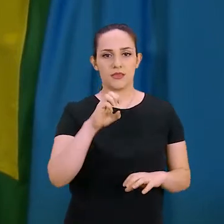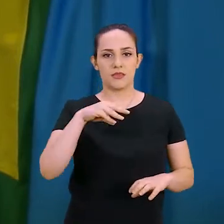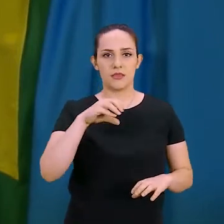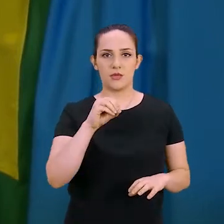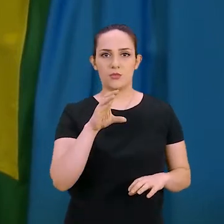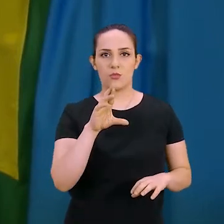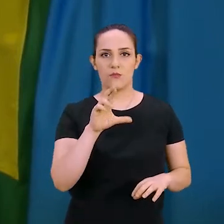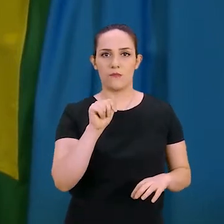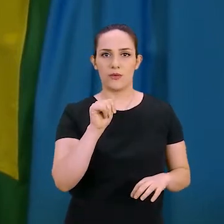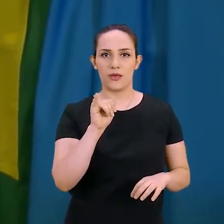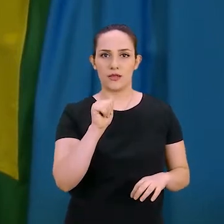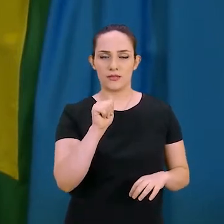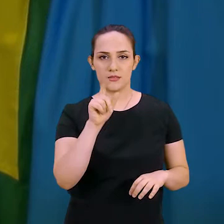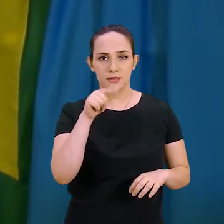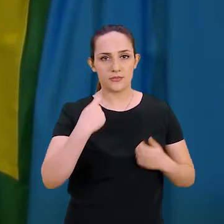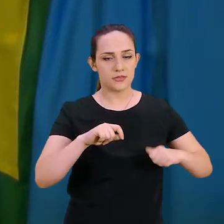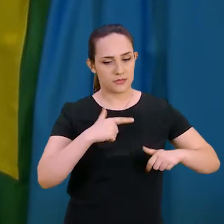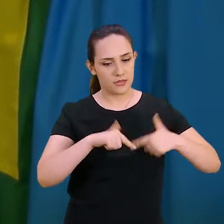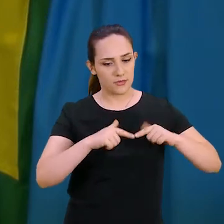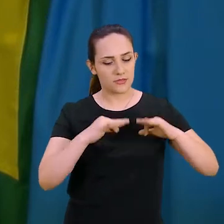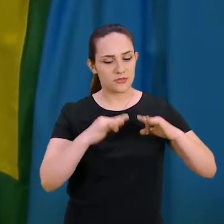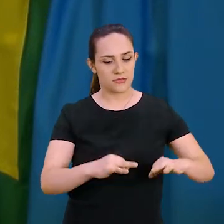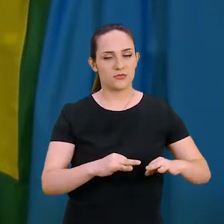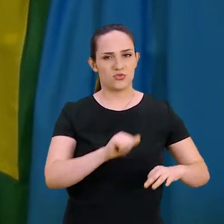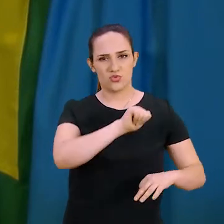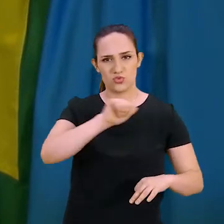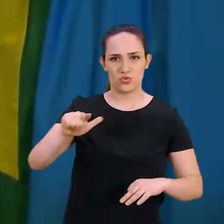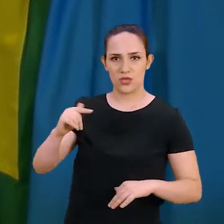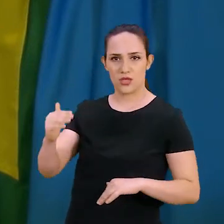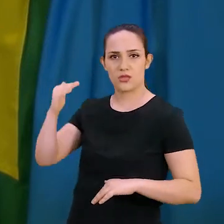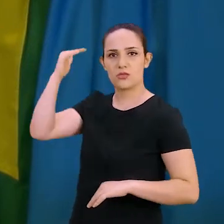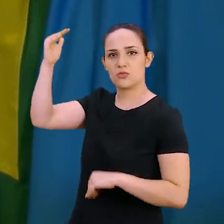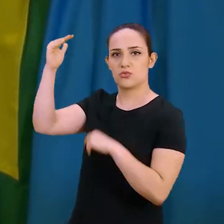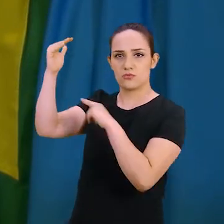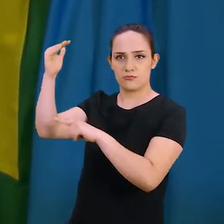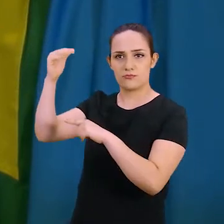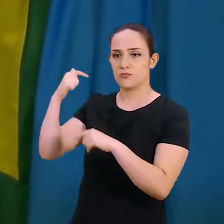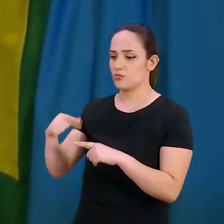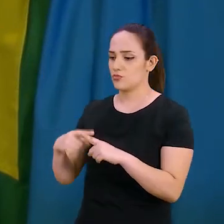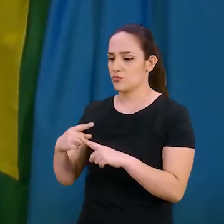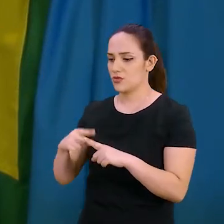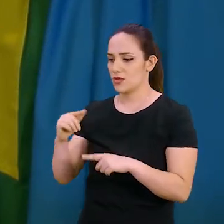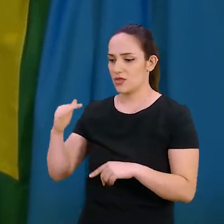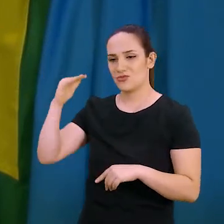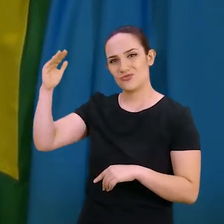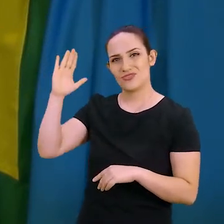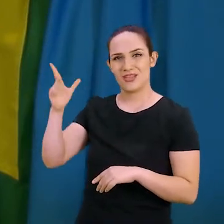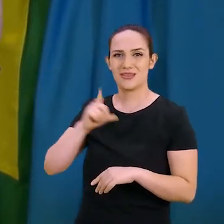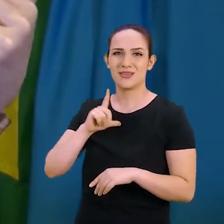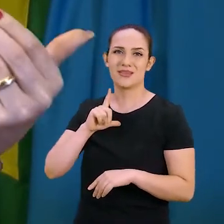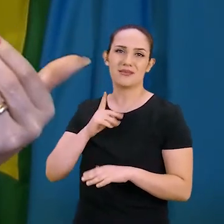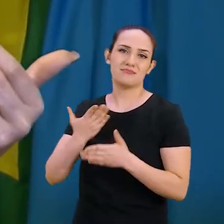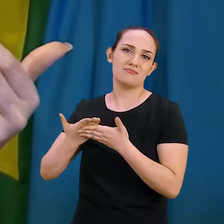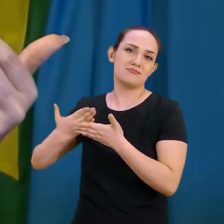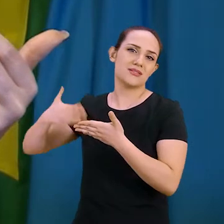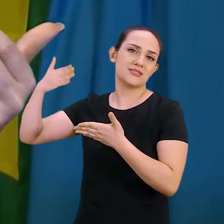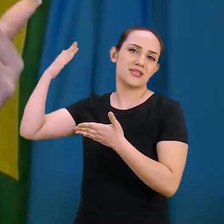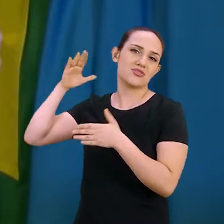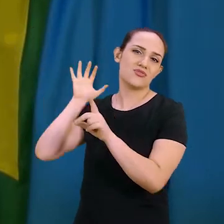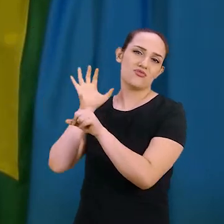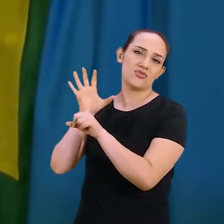do exercício dessa cidadania, do que os adultos. Porque esses adultos vêm de um